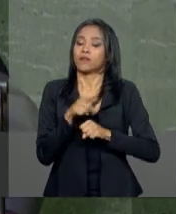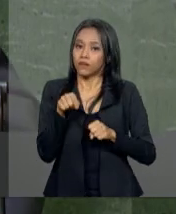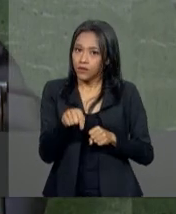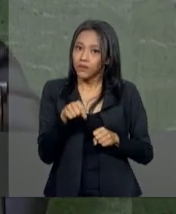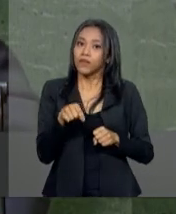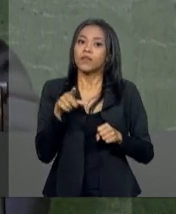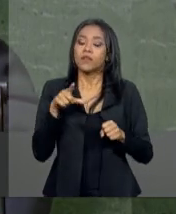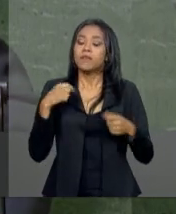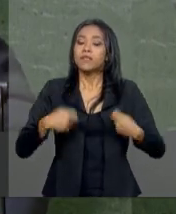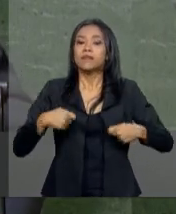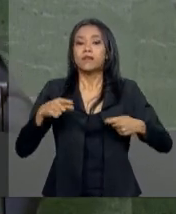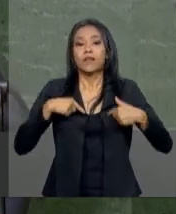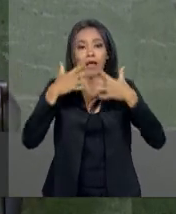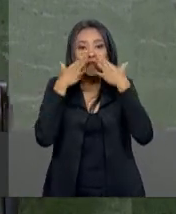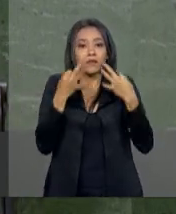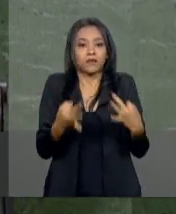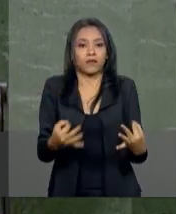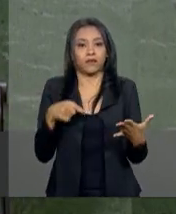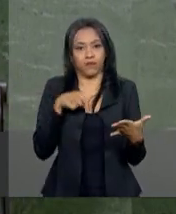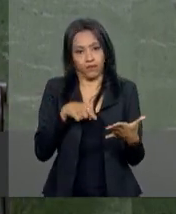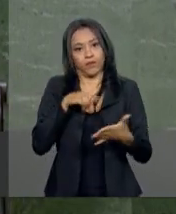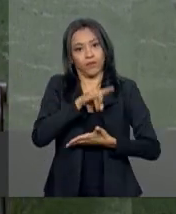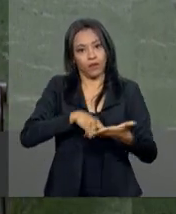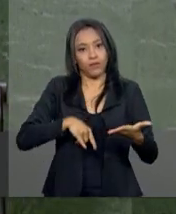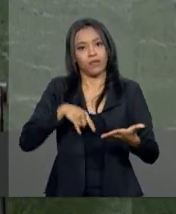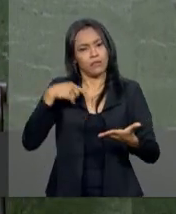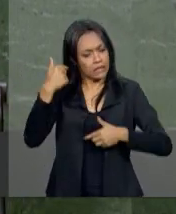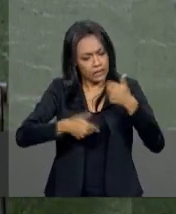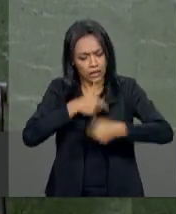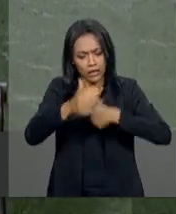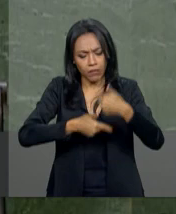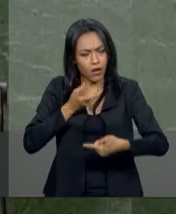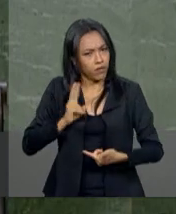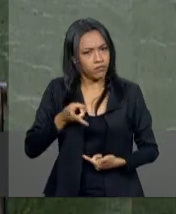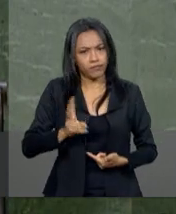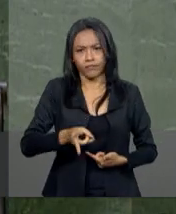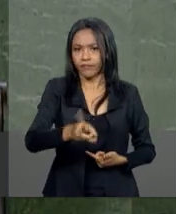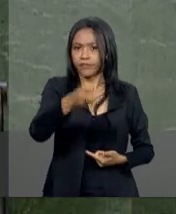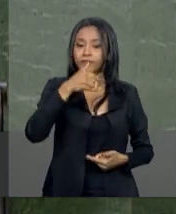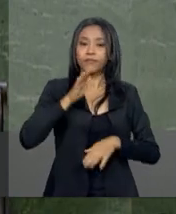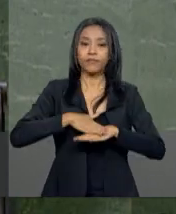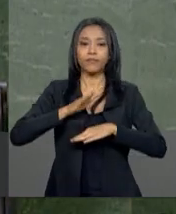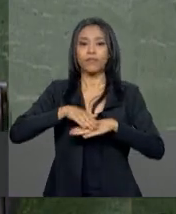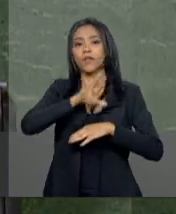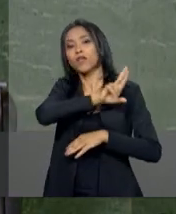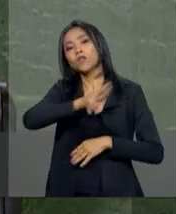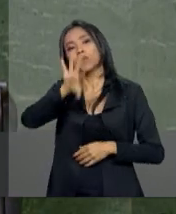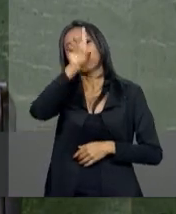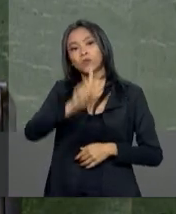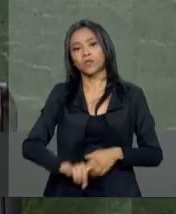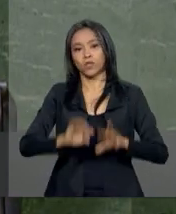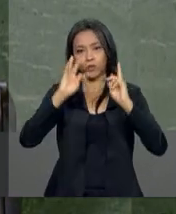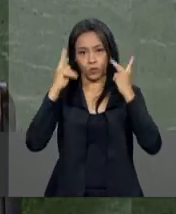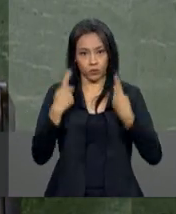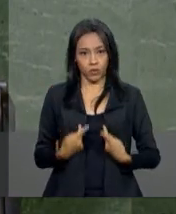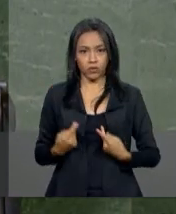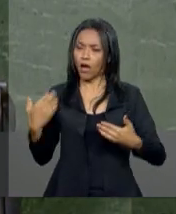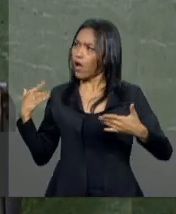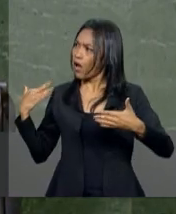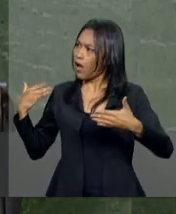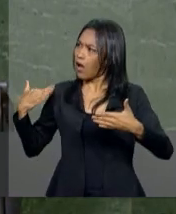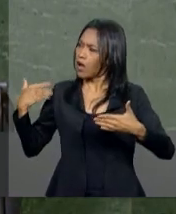atenção ea são permanentes em nome dos direitos humanos muitos já fizemos